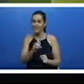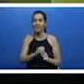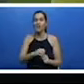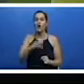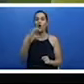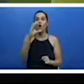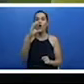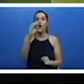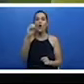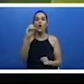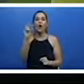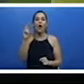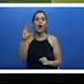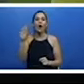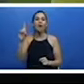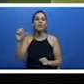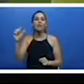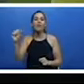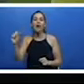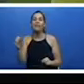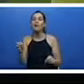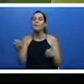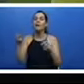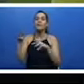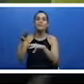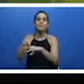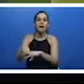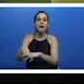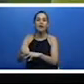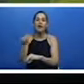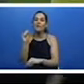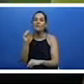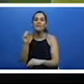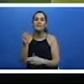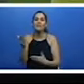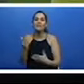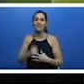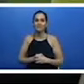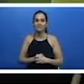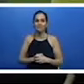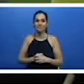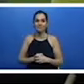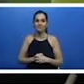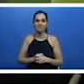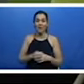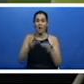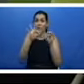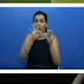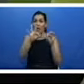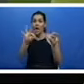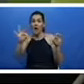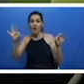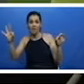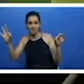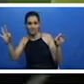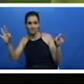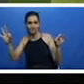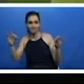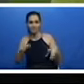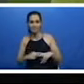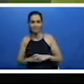Corda na matemática é uma linha reta, ou seja, um segmento de